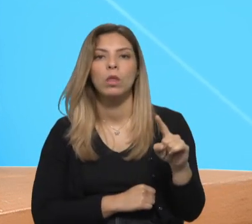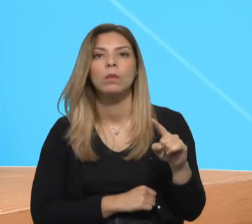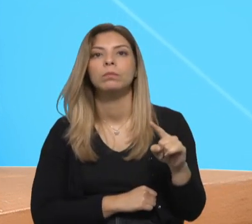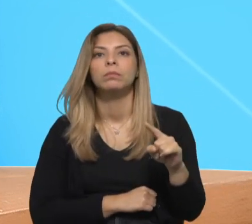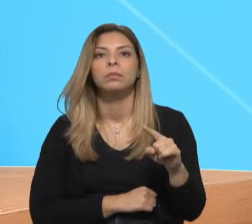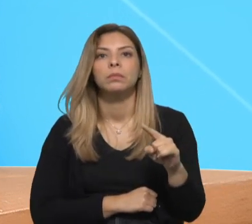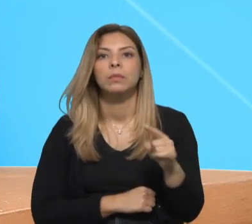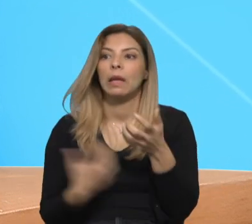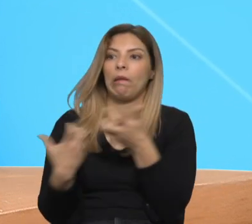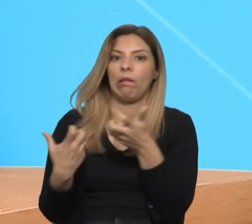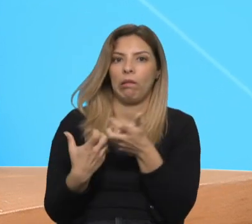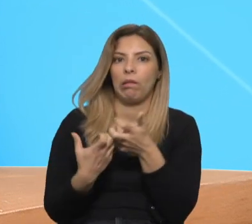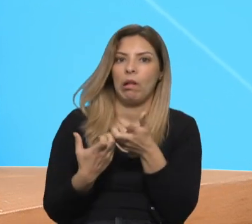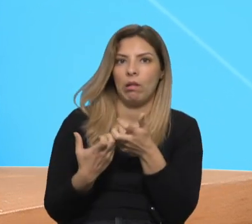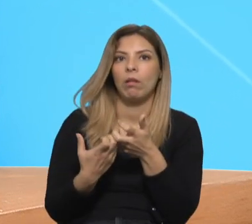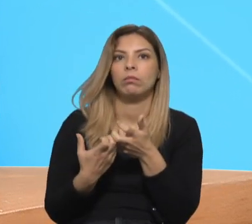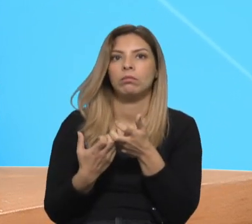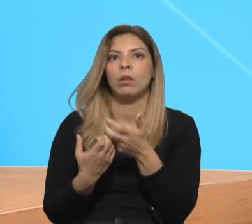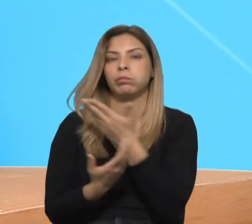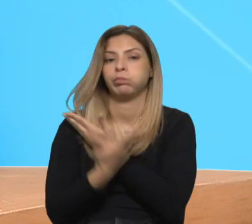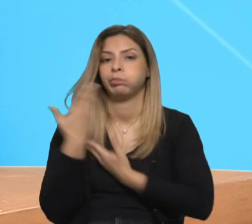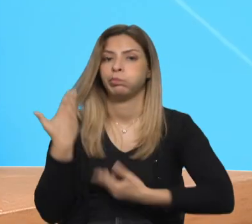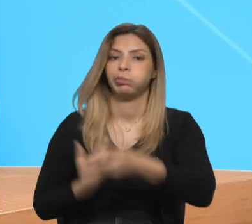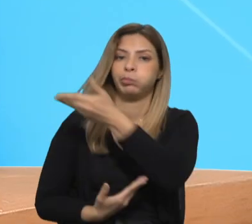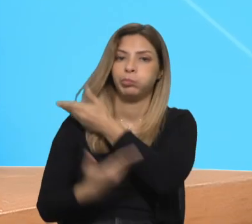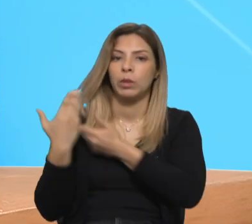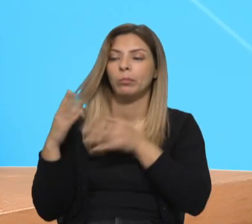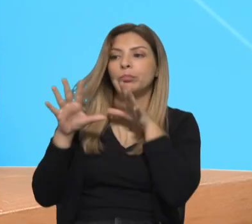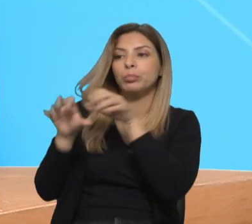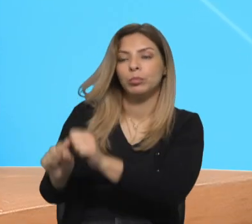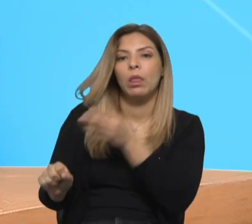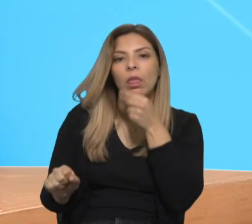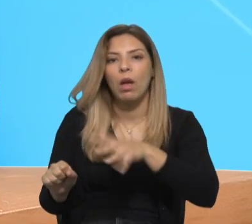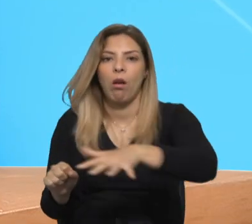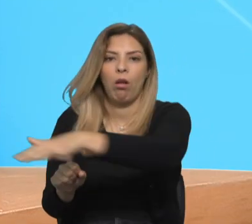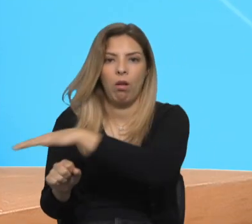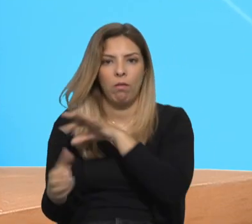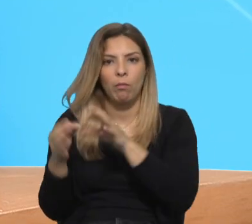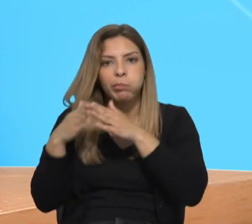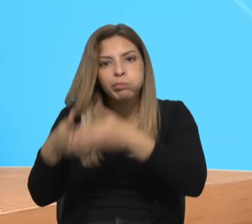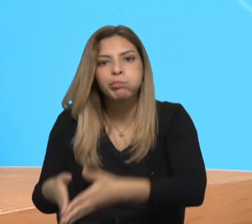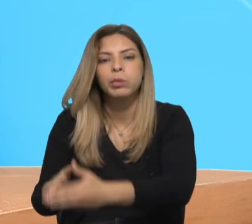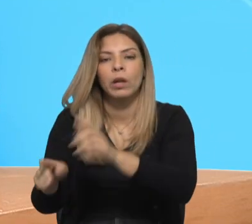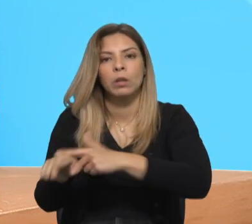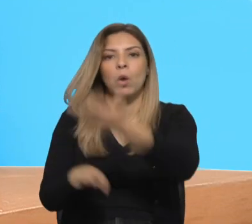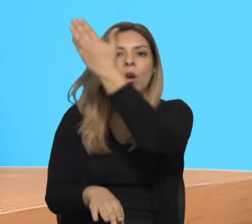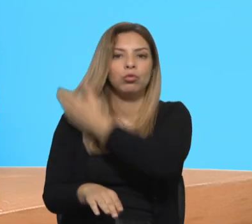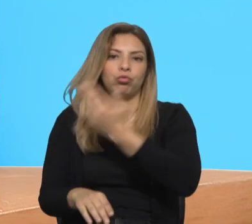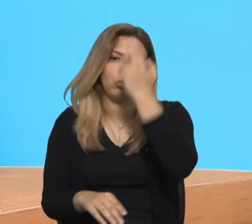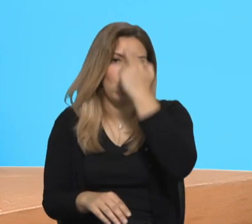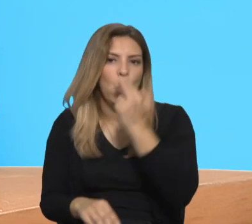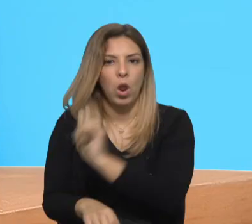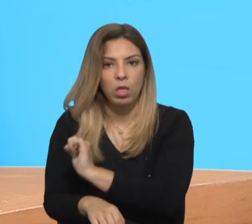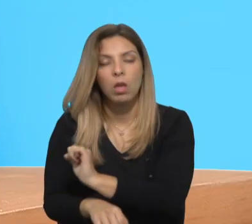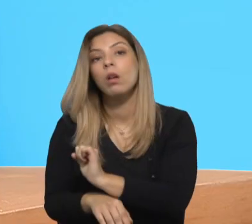a guerra das antigas colónias ultramarinas, porque percebemos desde o início que